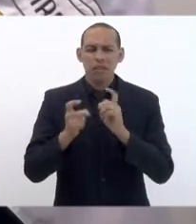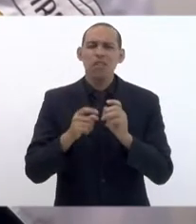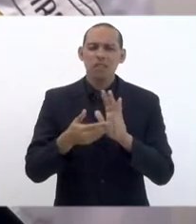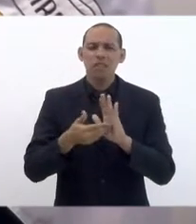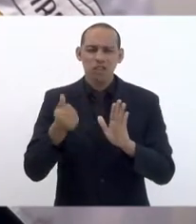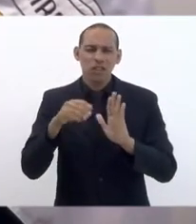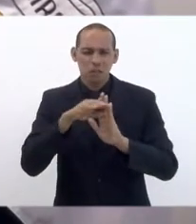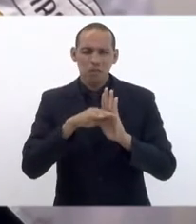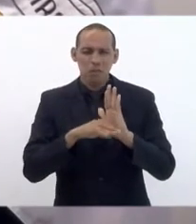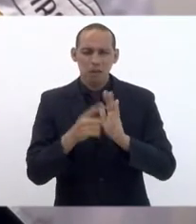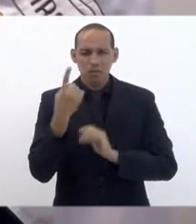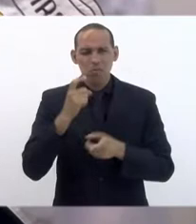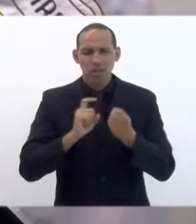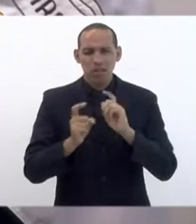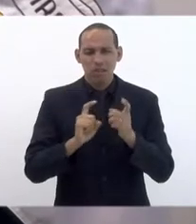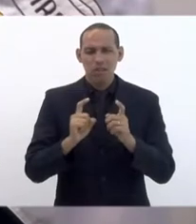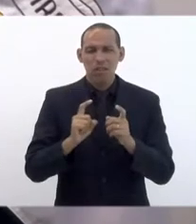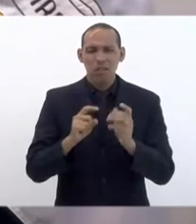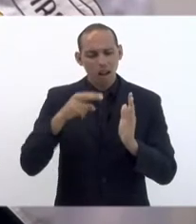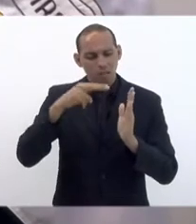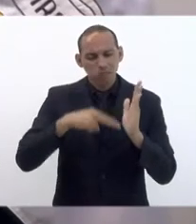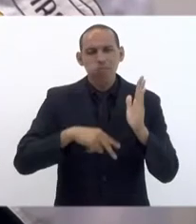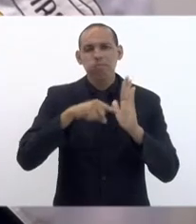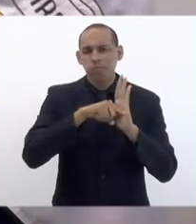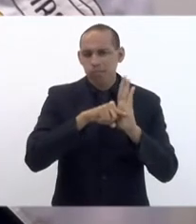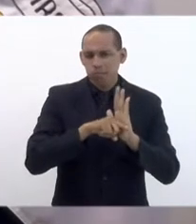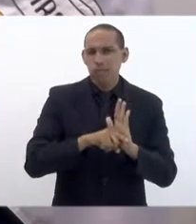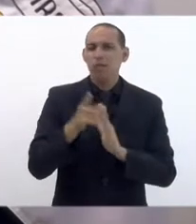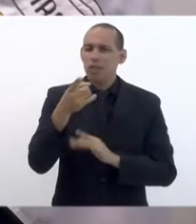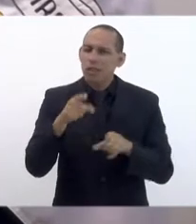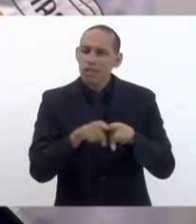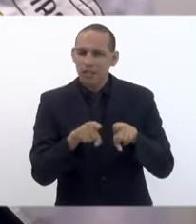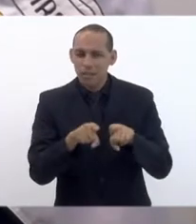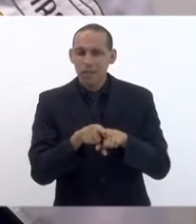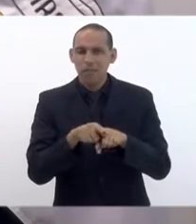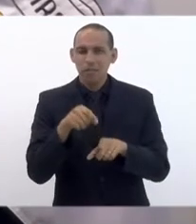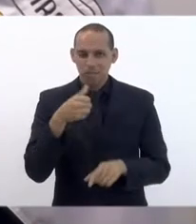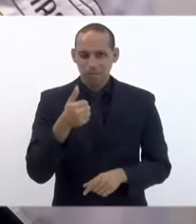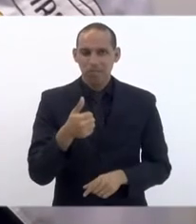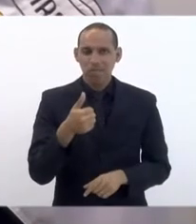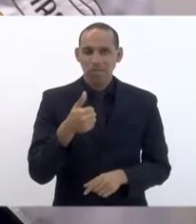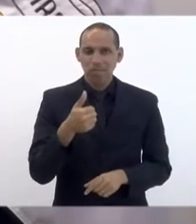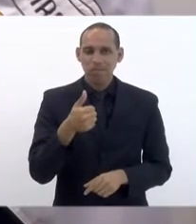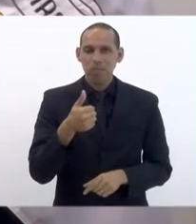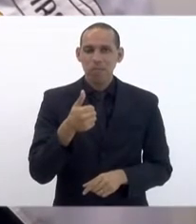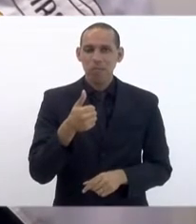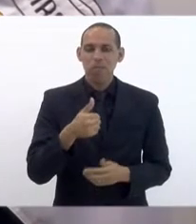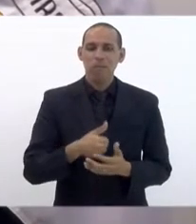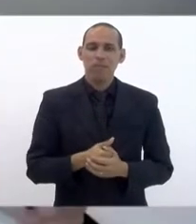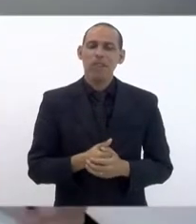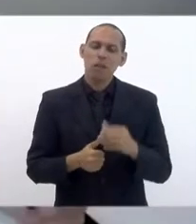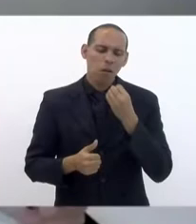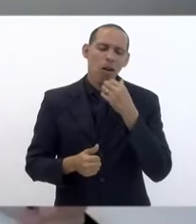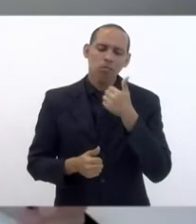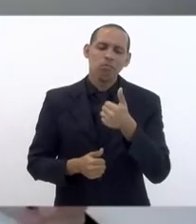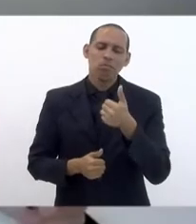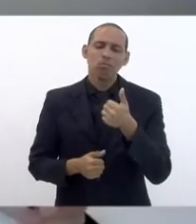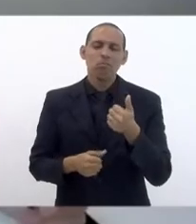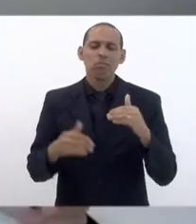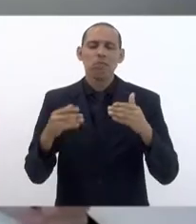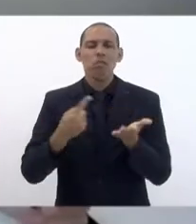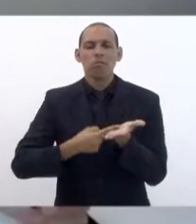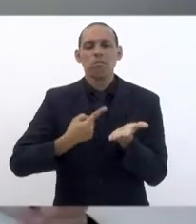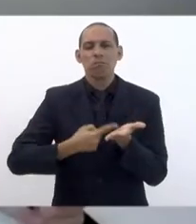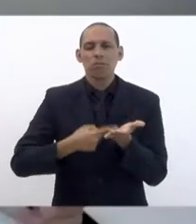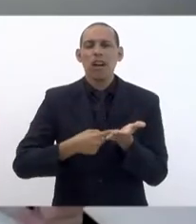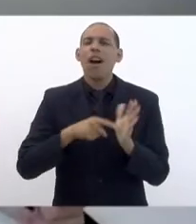retirar de pauta por uma sessão? Isso. Eu vou fazer uma análise melhor e você também, se puder. Aí a gente... Tá bom. Vamos fazer combinado. Uma vista conjunta